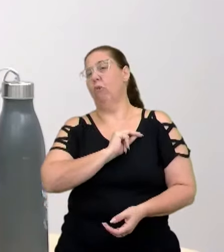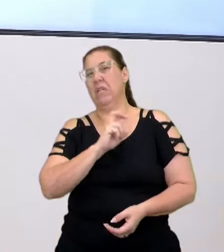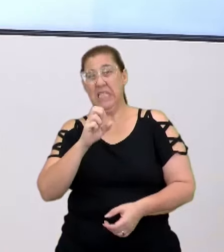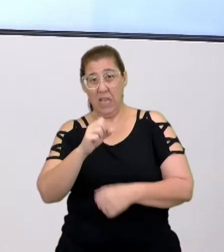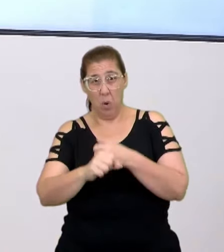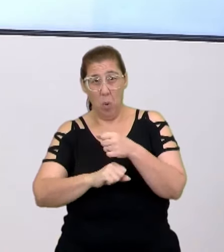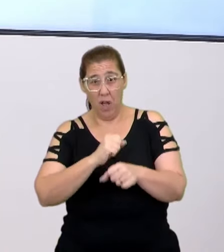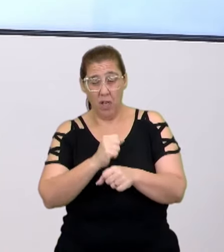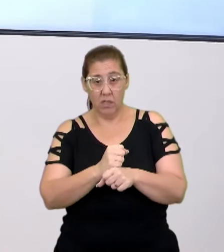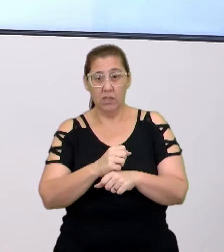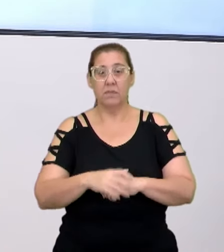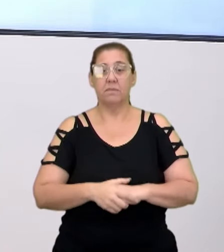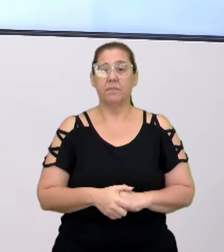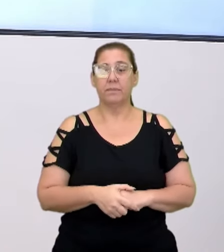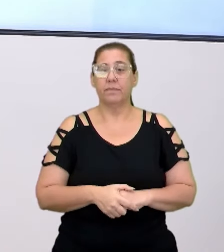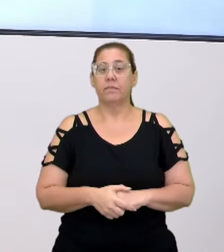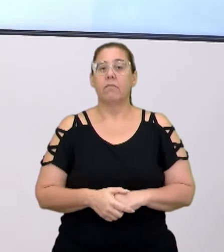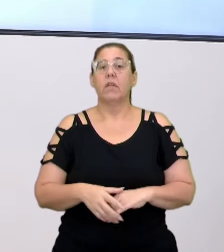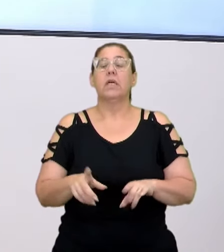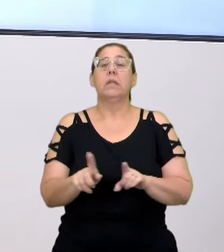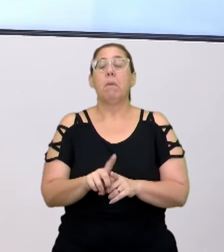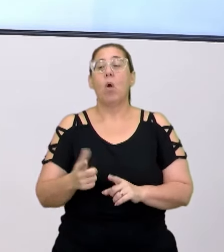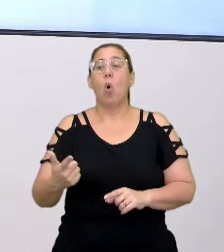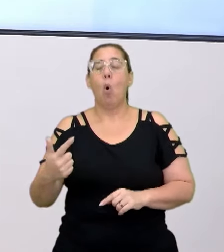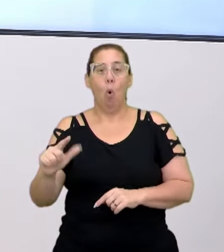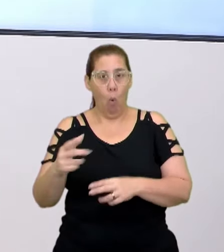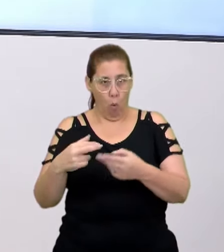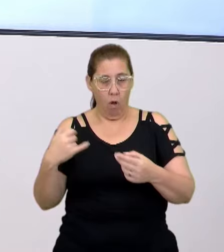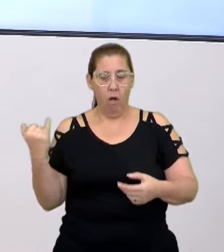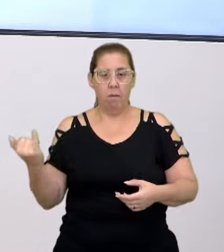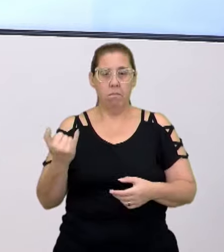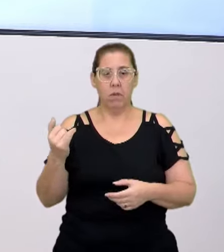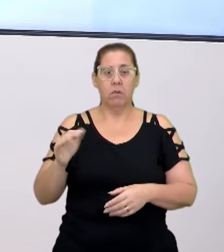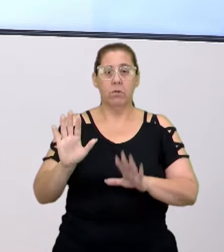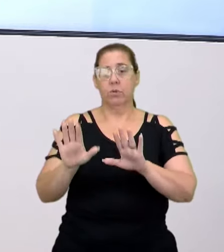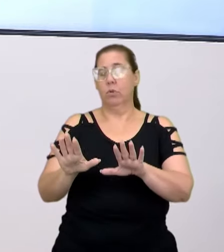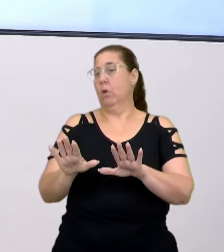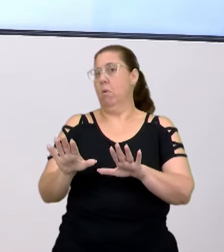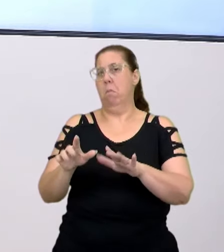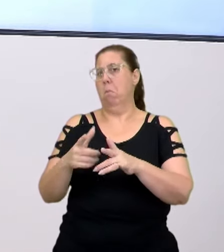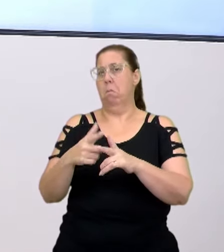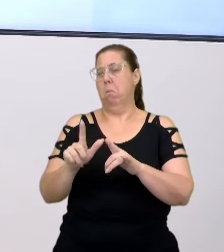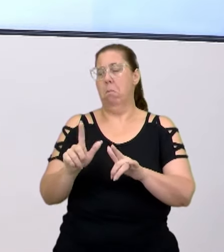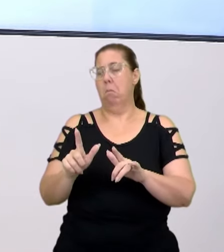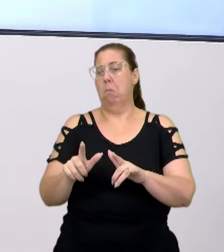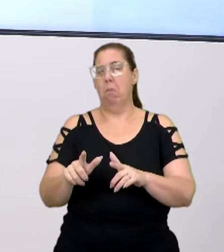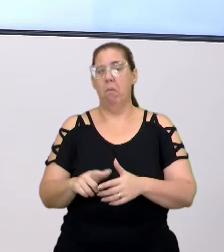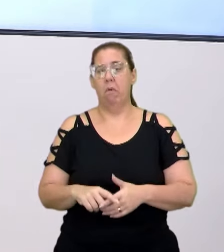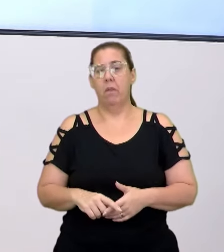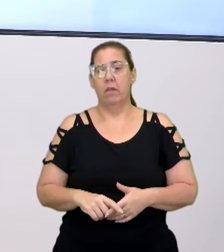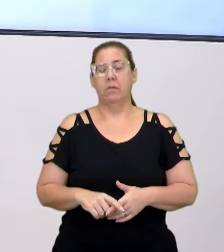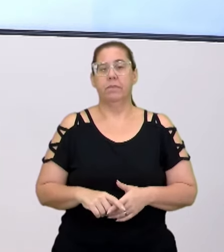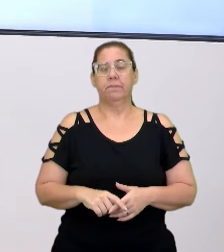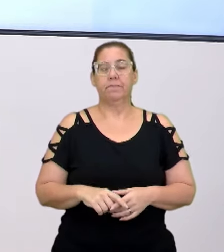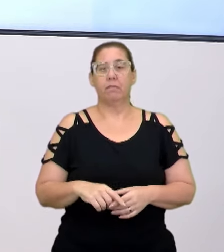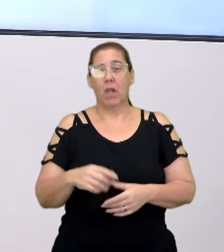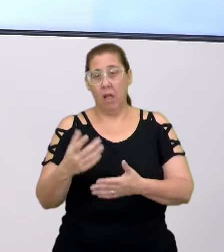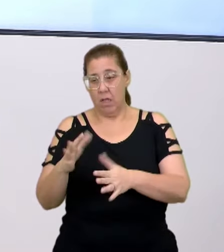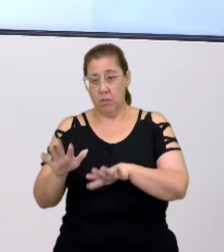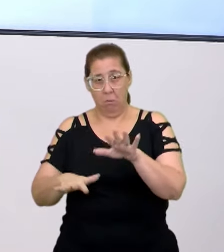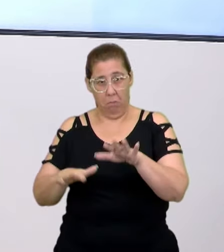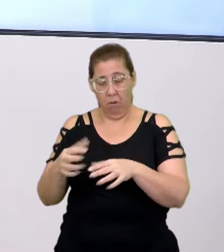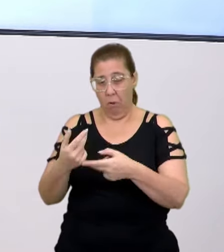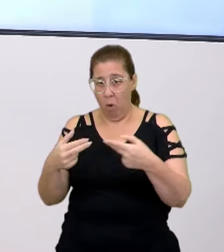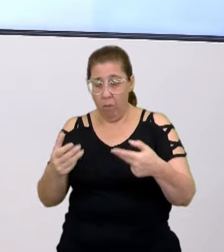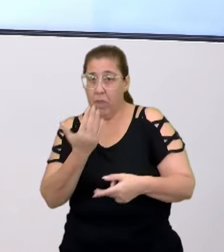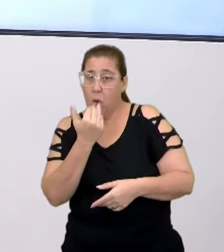5 anos. E uma outra coisa importante, não é nem necessariamente a questão das restrições alimentares, se ela tem ou não algum